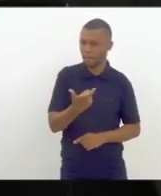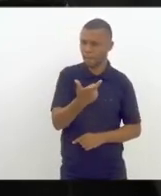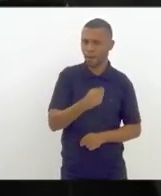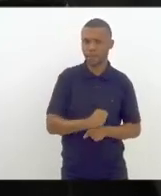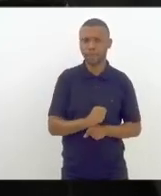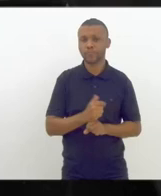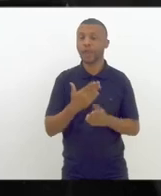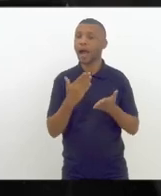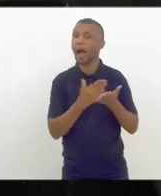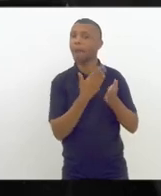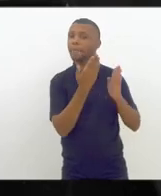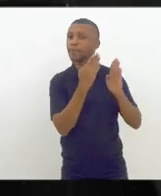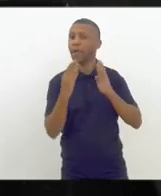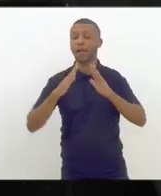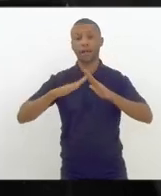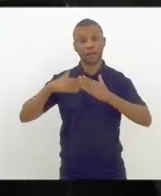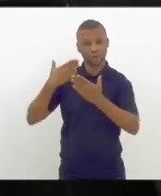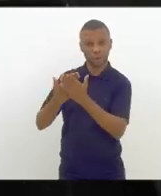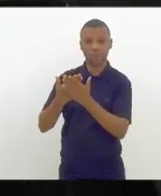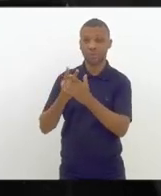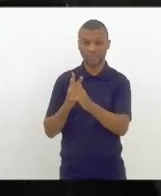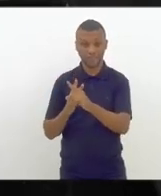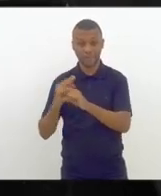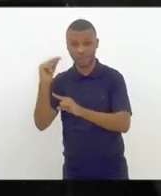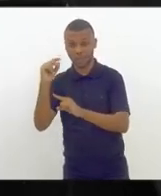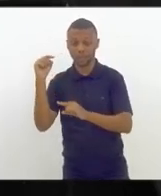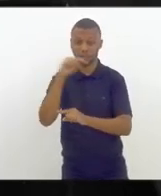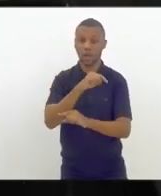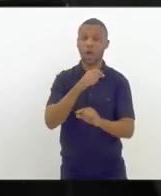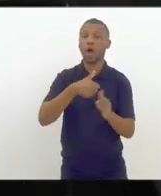bibliotecas prevaleçam sobre os clubes de tiro. Muito obrigado.